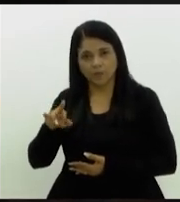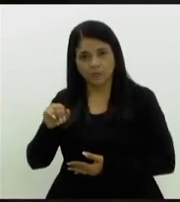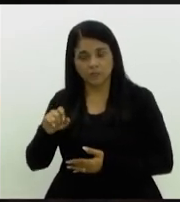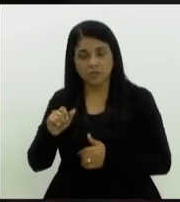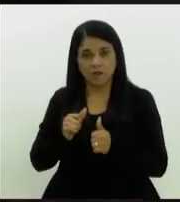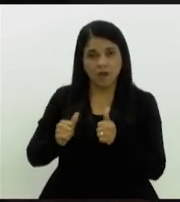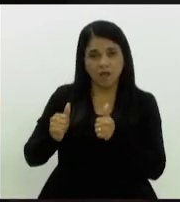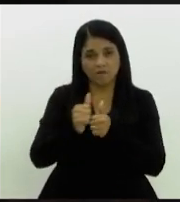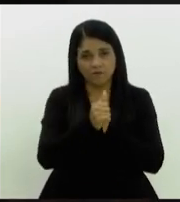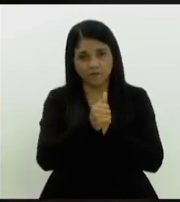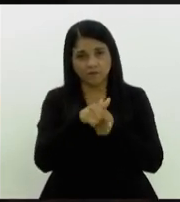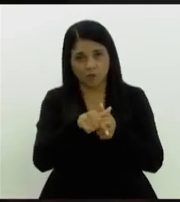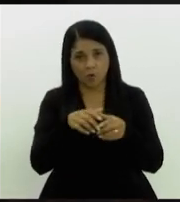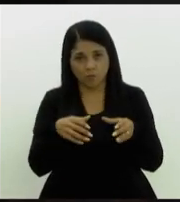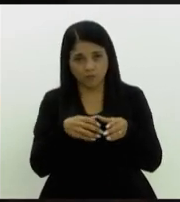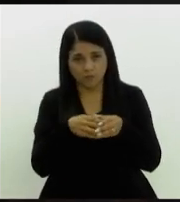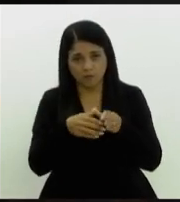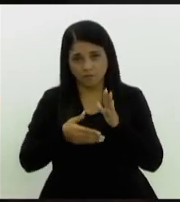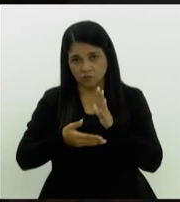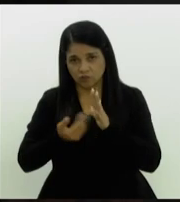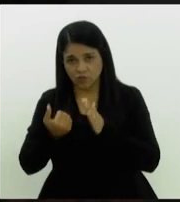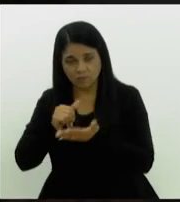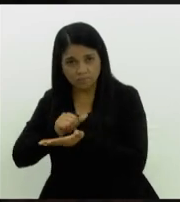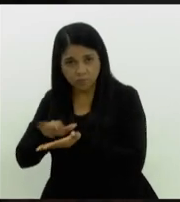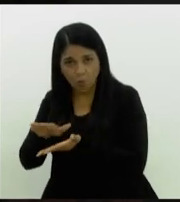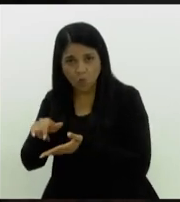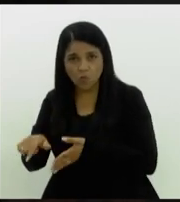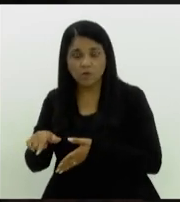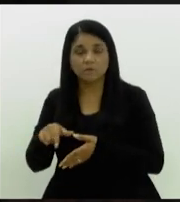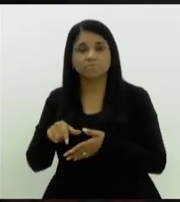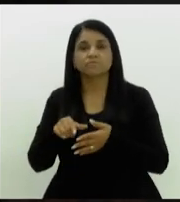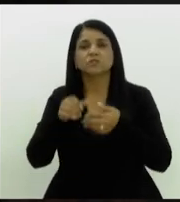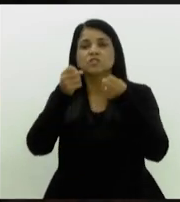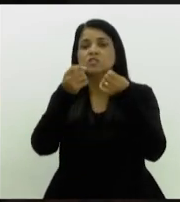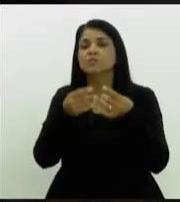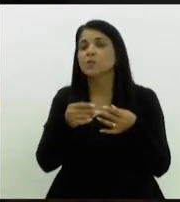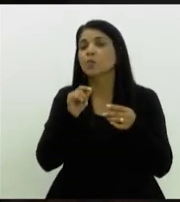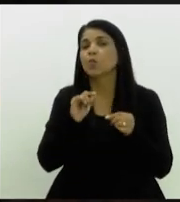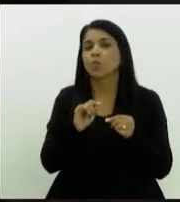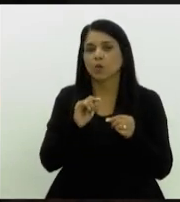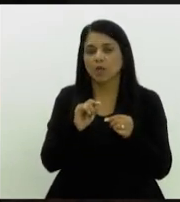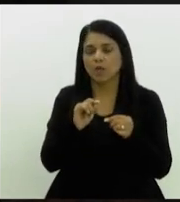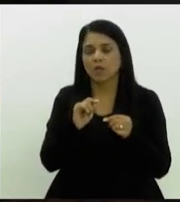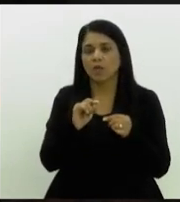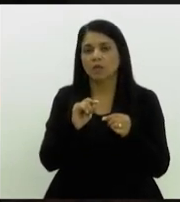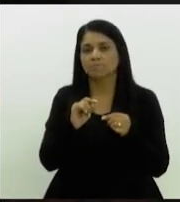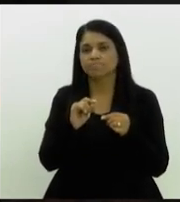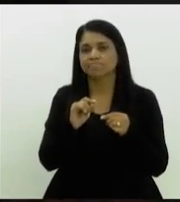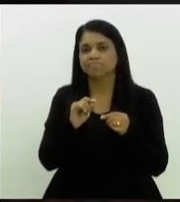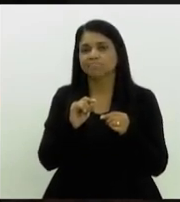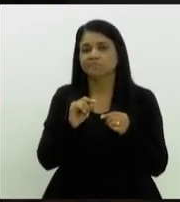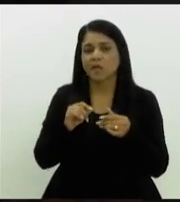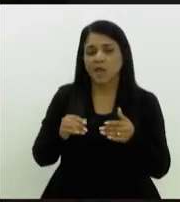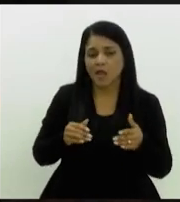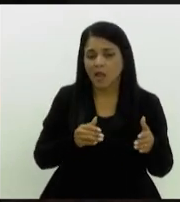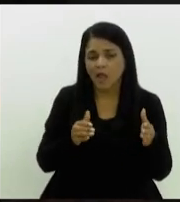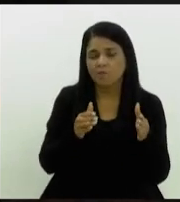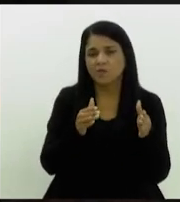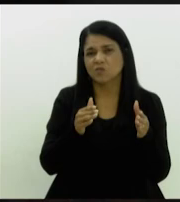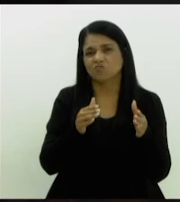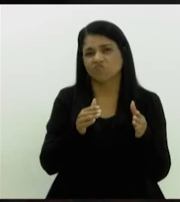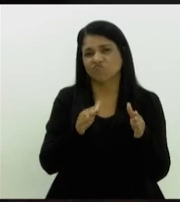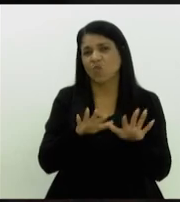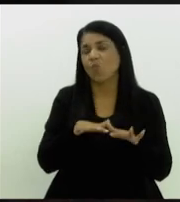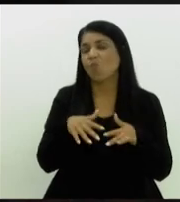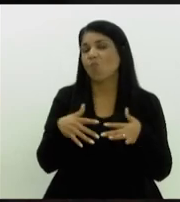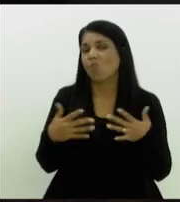comissão, ela diz muito sobre o que deveria ou para que caminho está caminhando